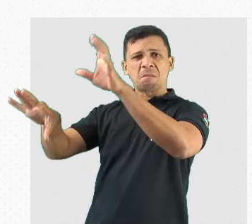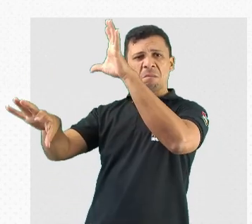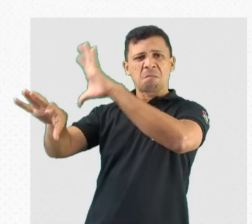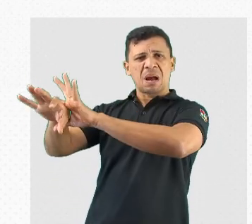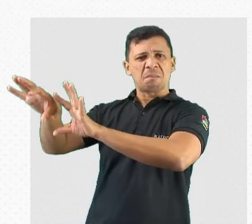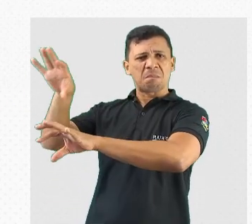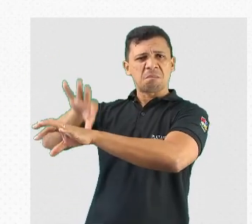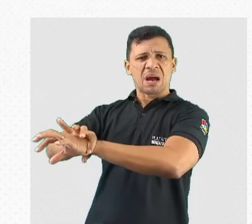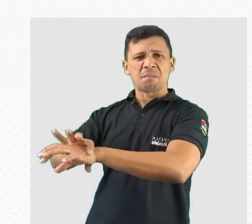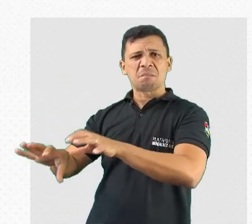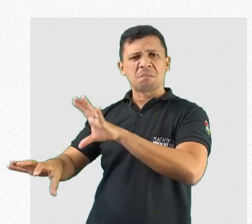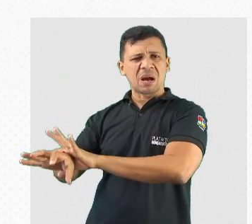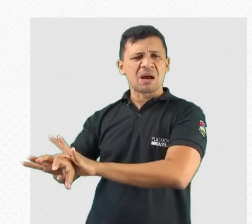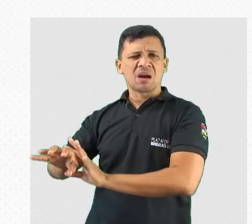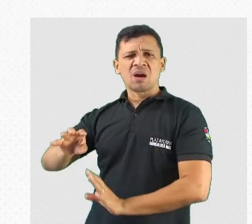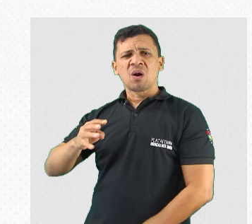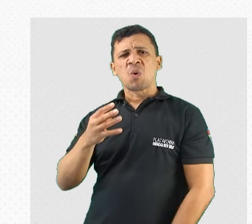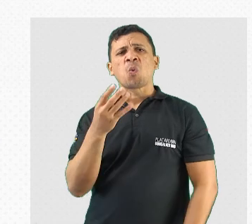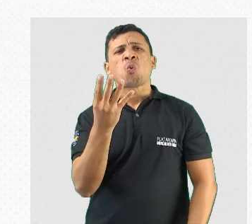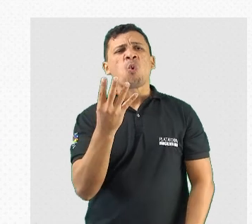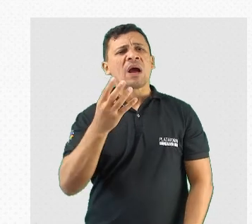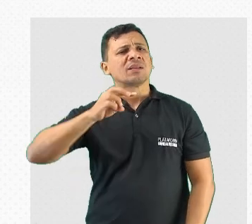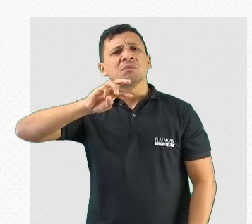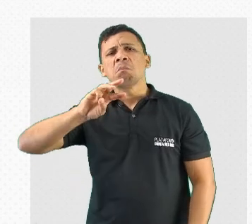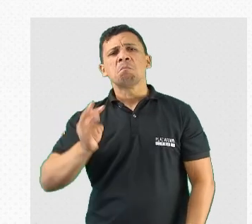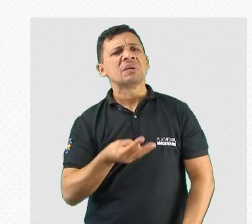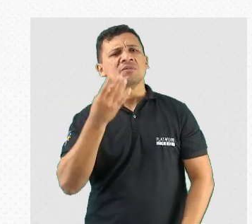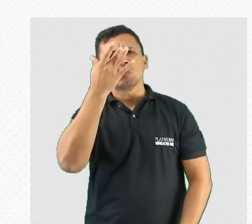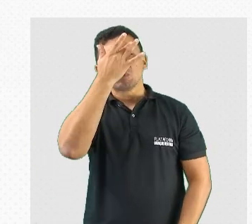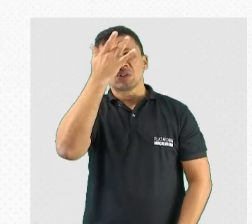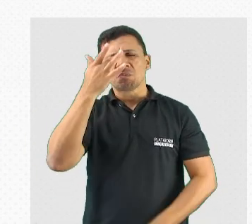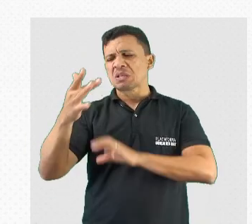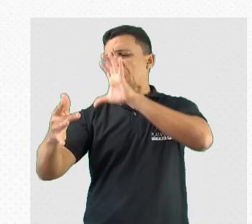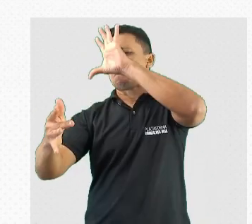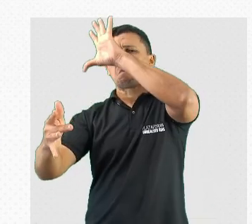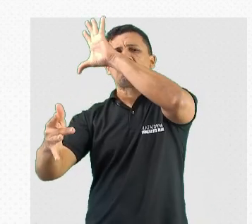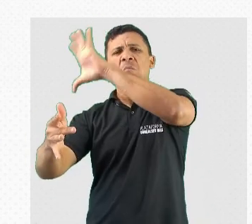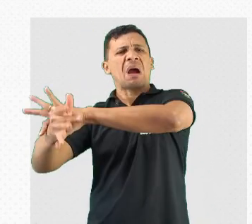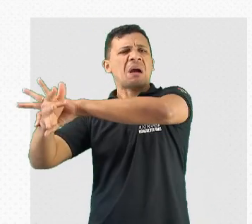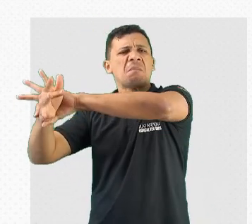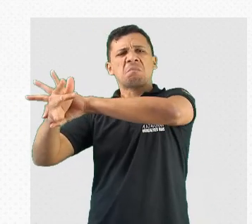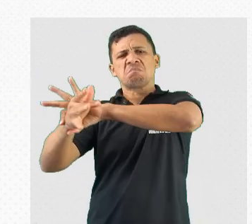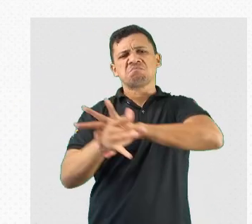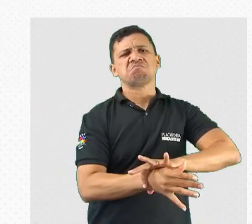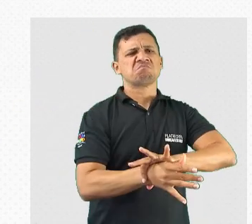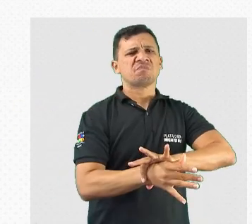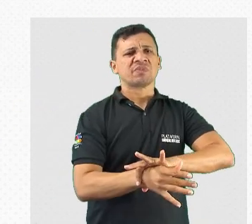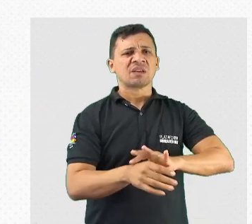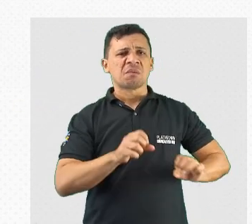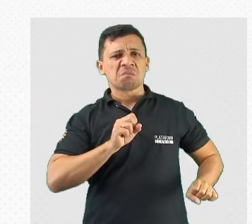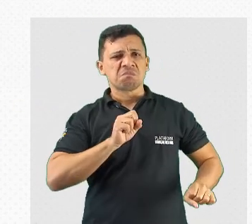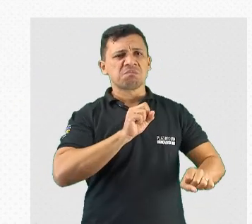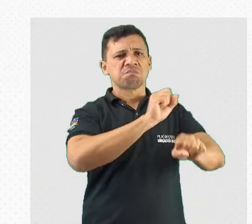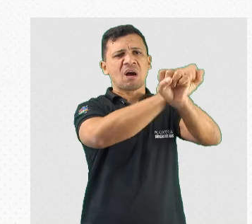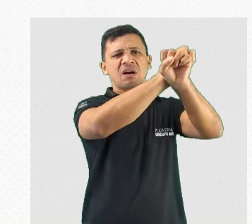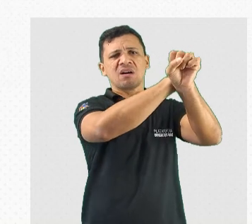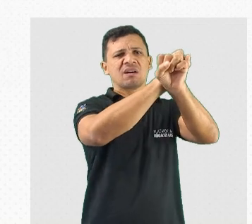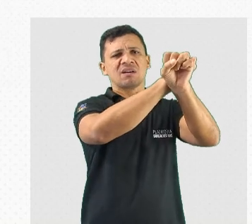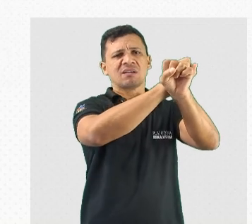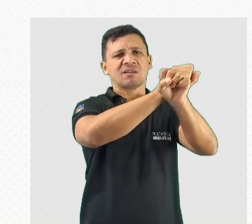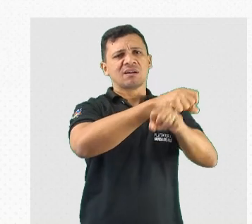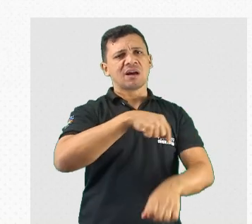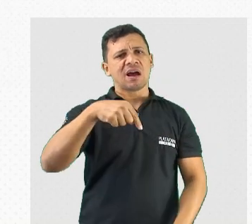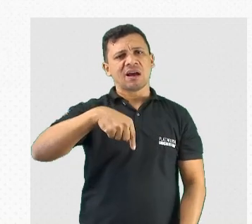menos 4 milhões de pessoas que foram trazidas, sequestradas da África para cá, escravizadas pelos